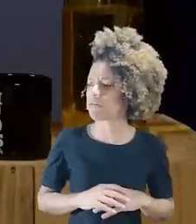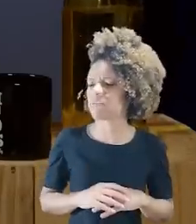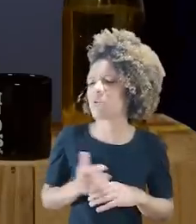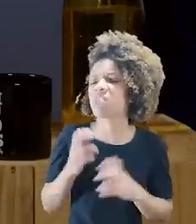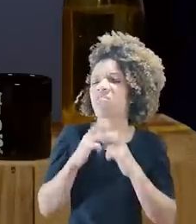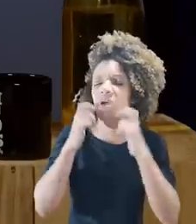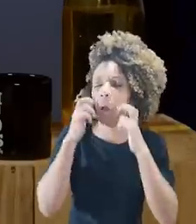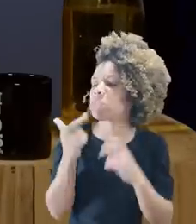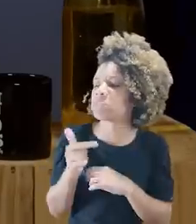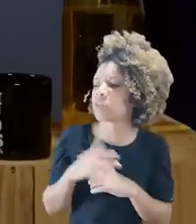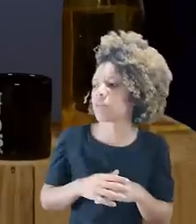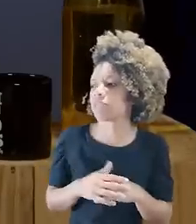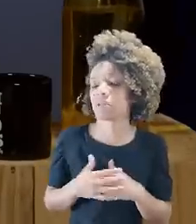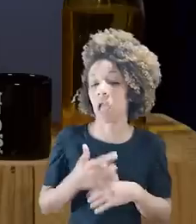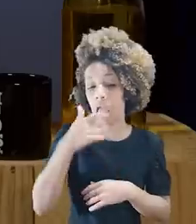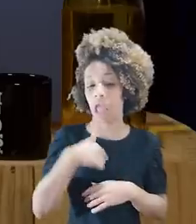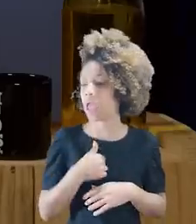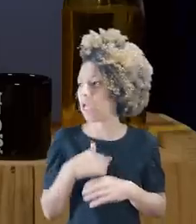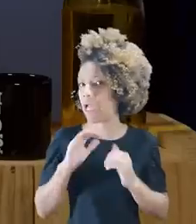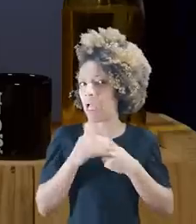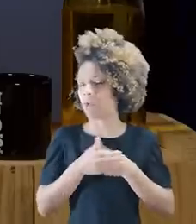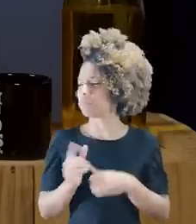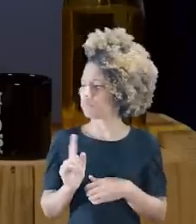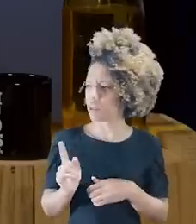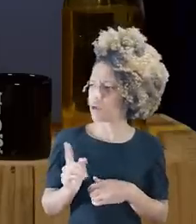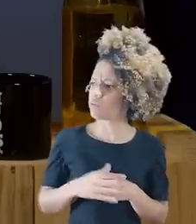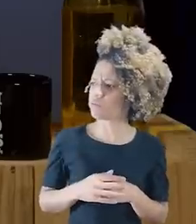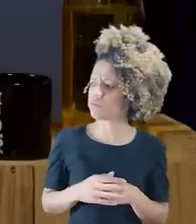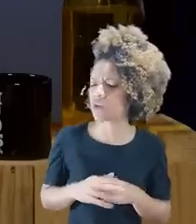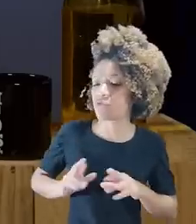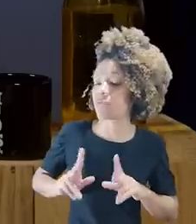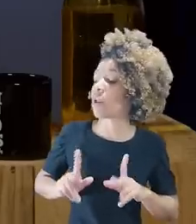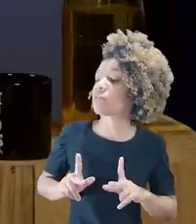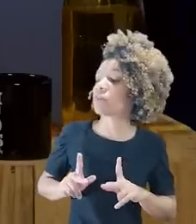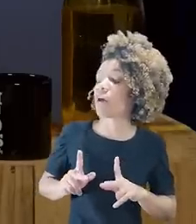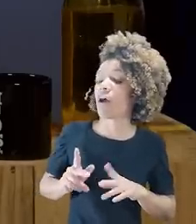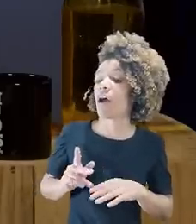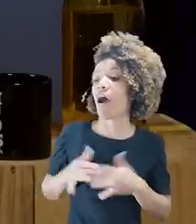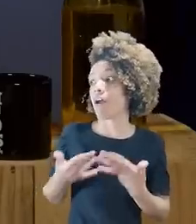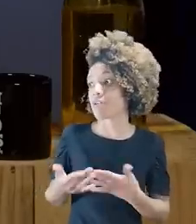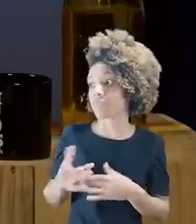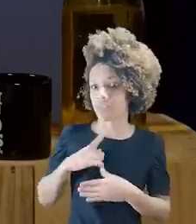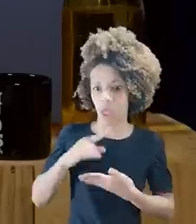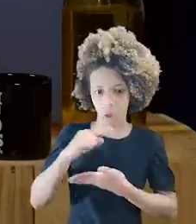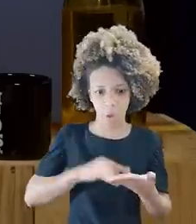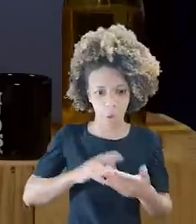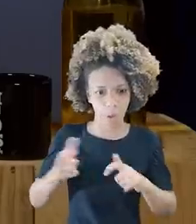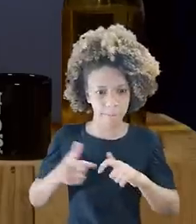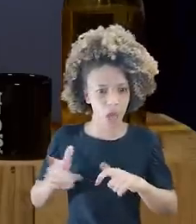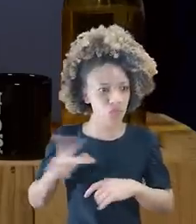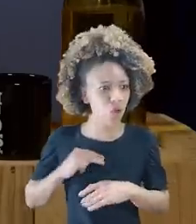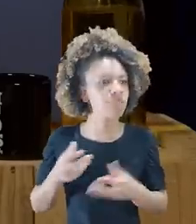tenho vergonha de de ser quem eu sou eu não pelo contrário né aí quando veio o diagnóstico eu falei nossa agora